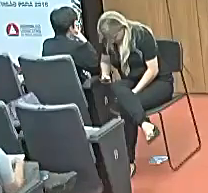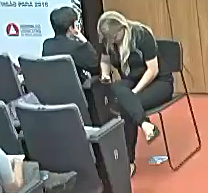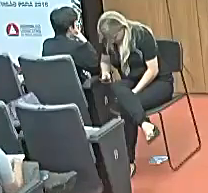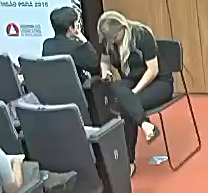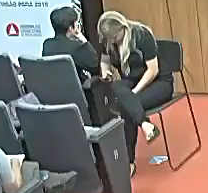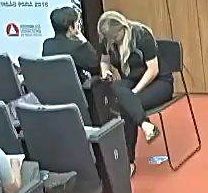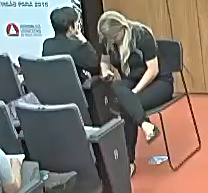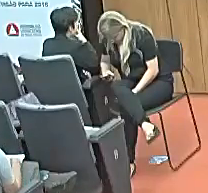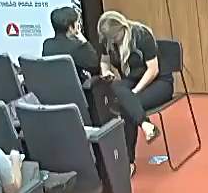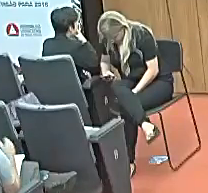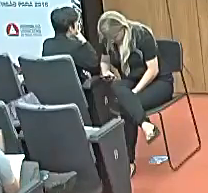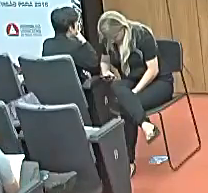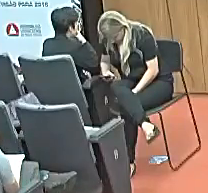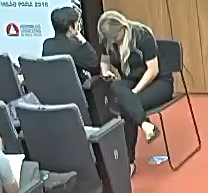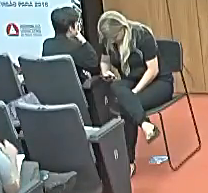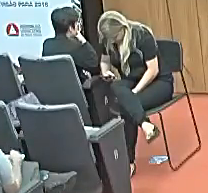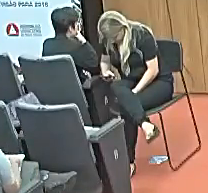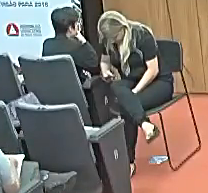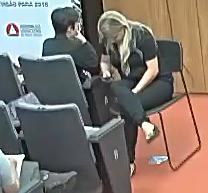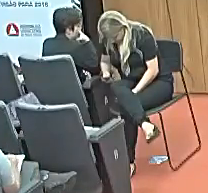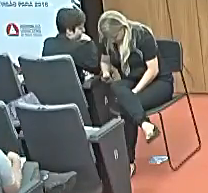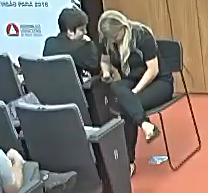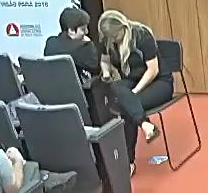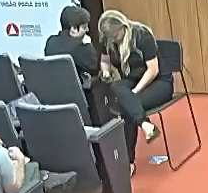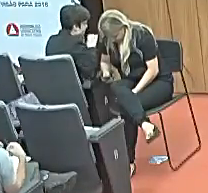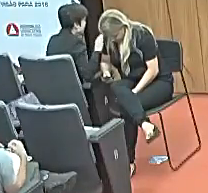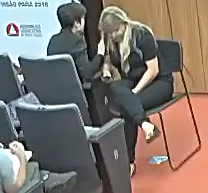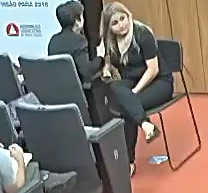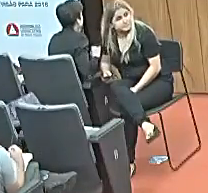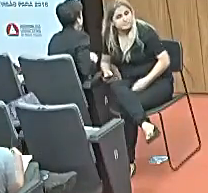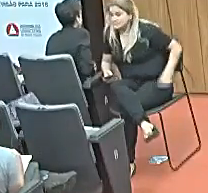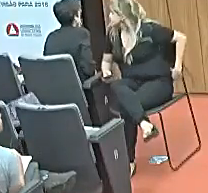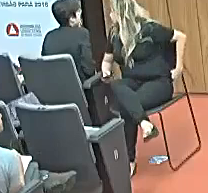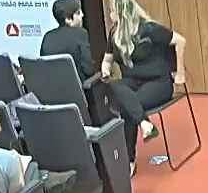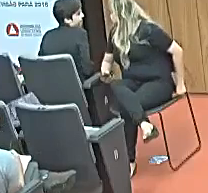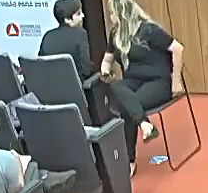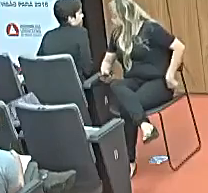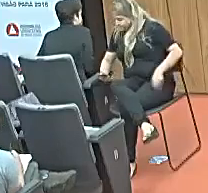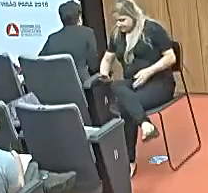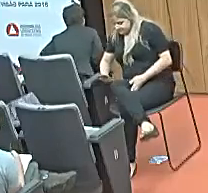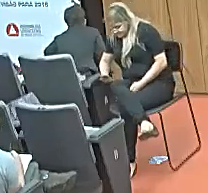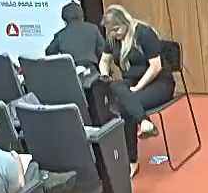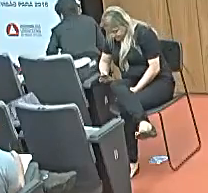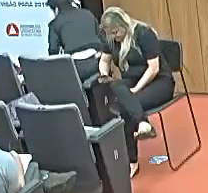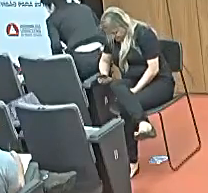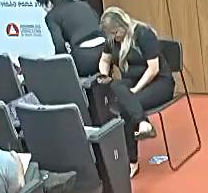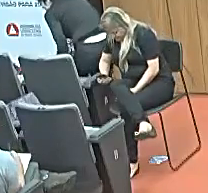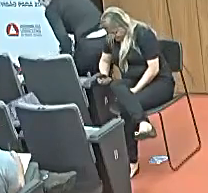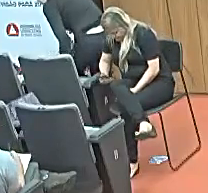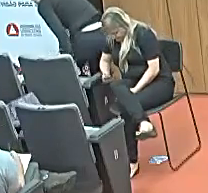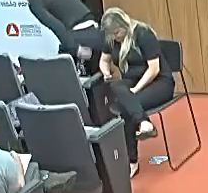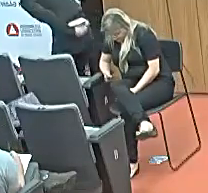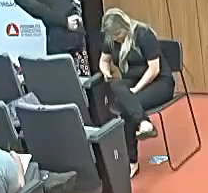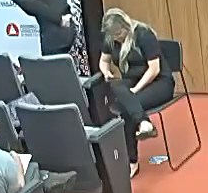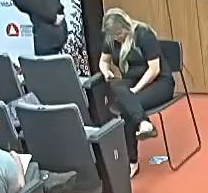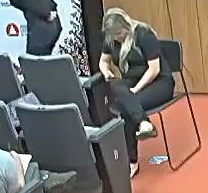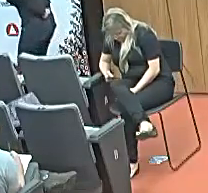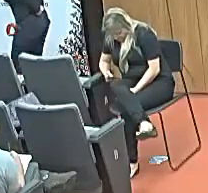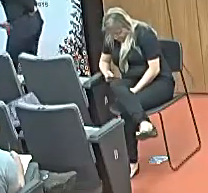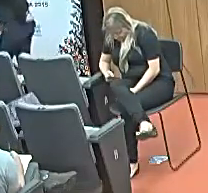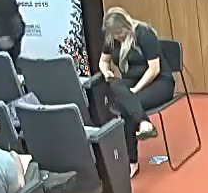a ligar marilene é passando pelo eixo saúde e proteção social e direitos humanos